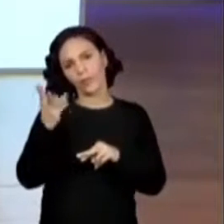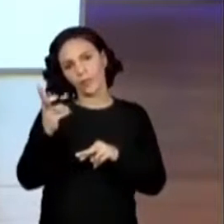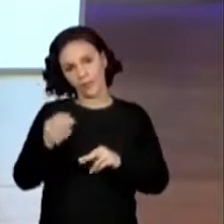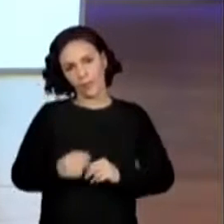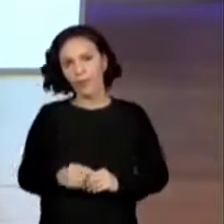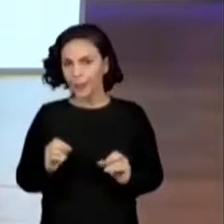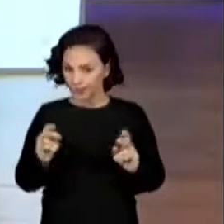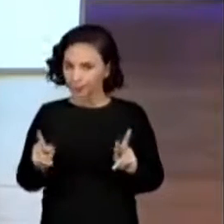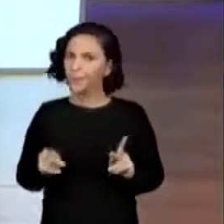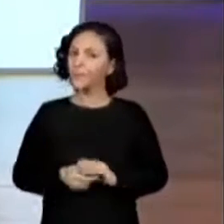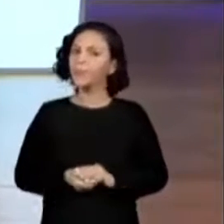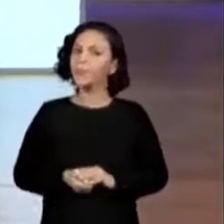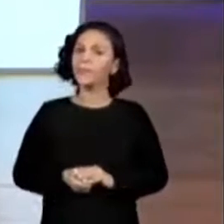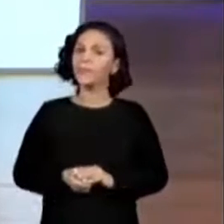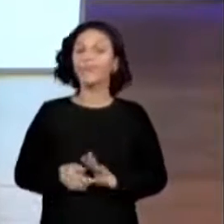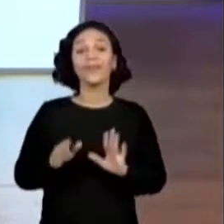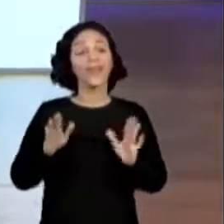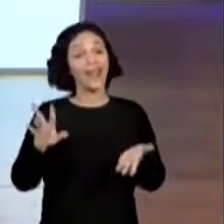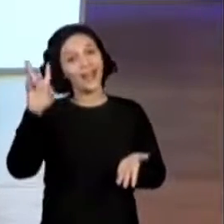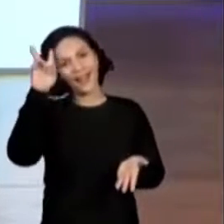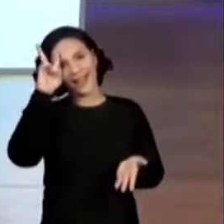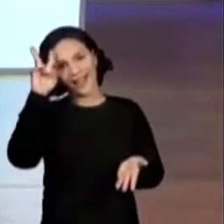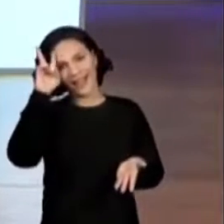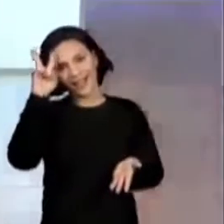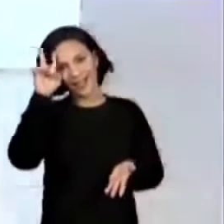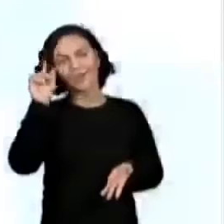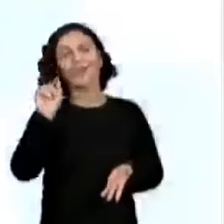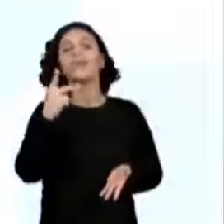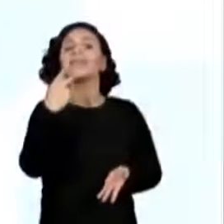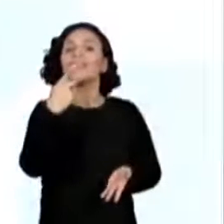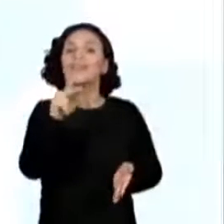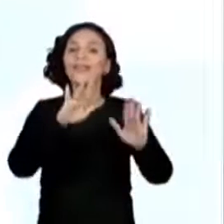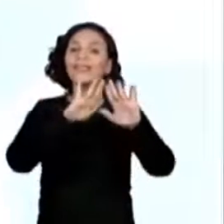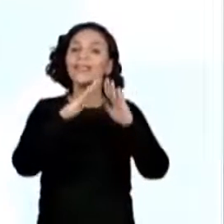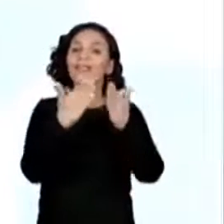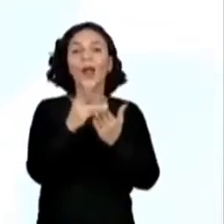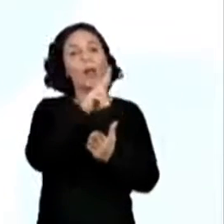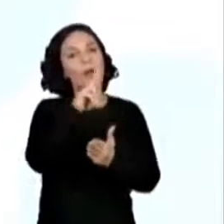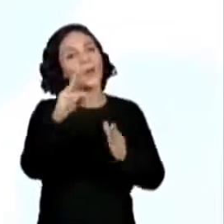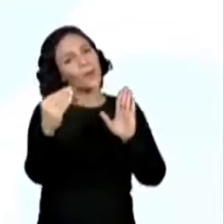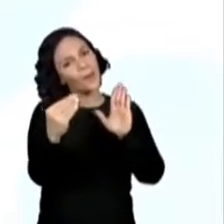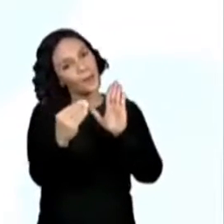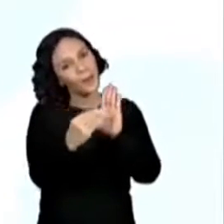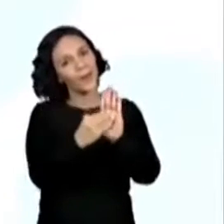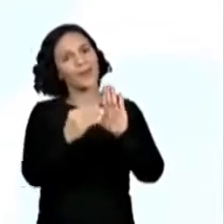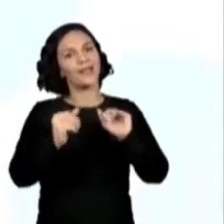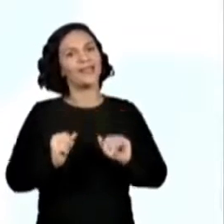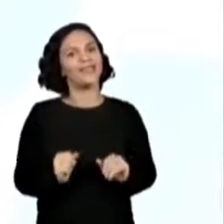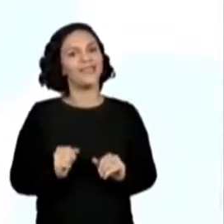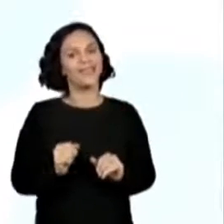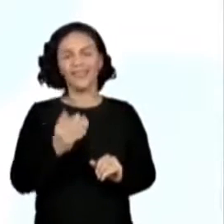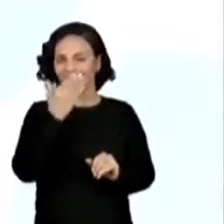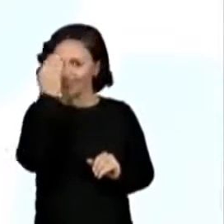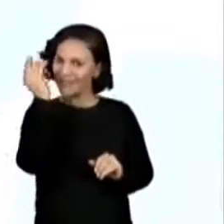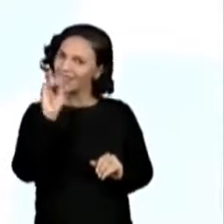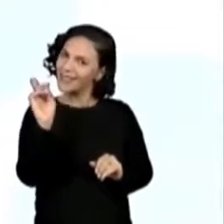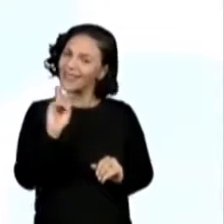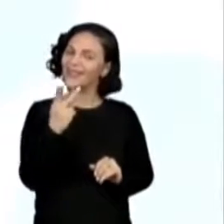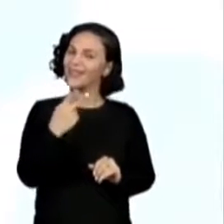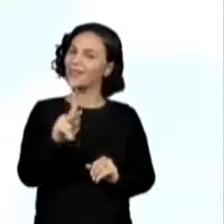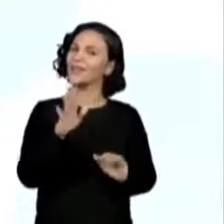bom? Para a gente lembrar aqui, né, o nome da escola. Não esqueçam de colocar o nome da escola